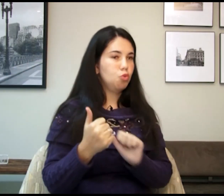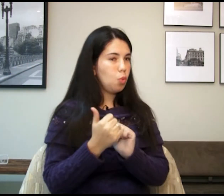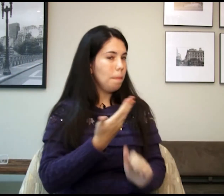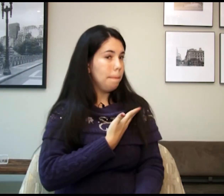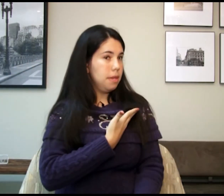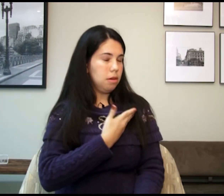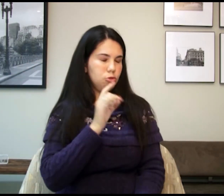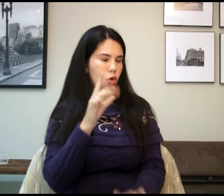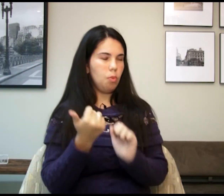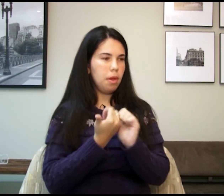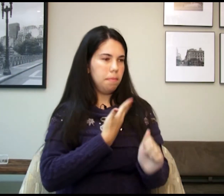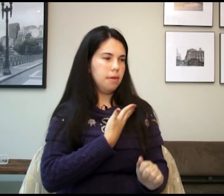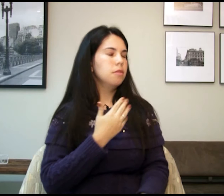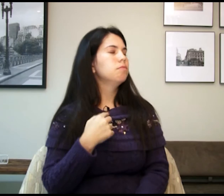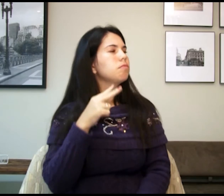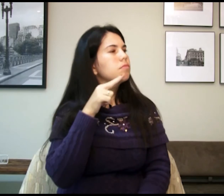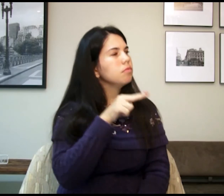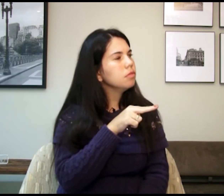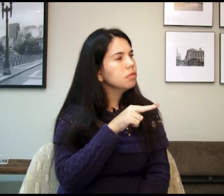fomos, eu e meu amigo.